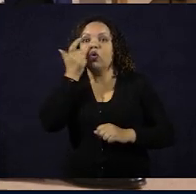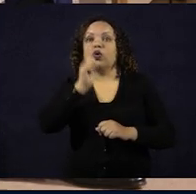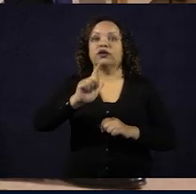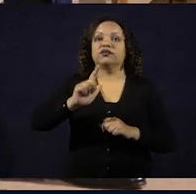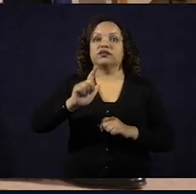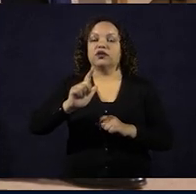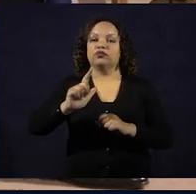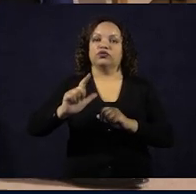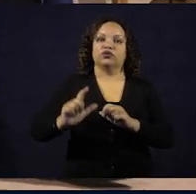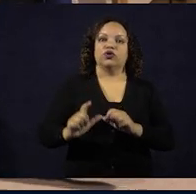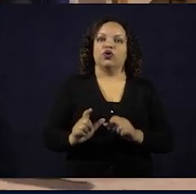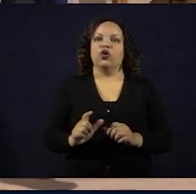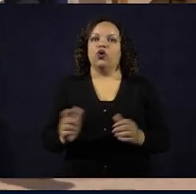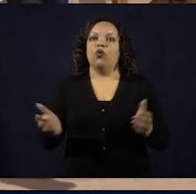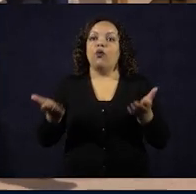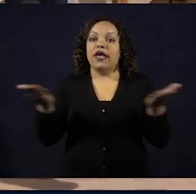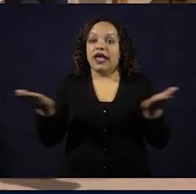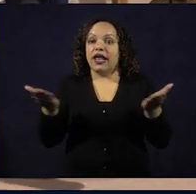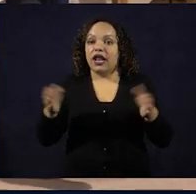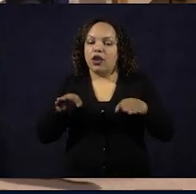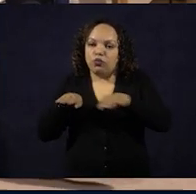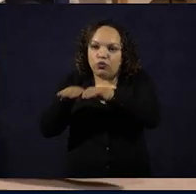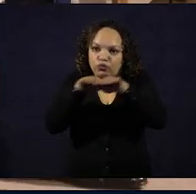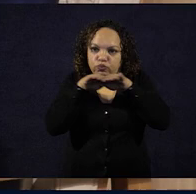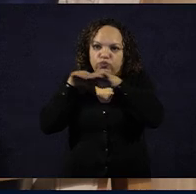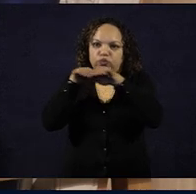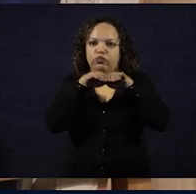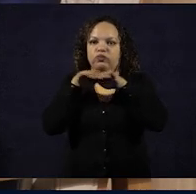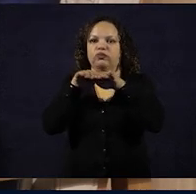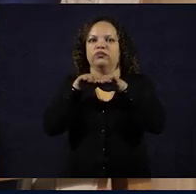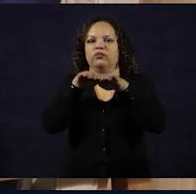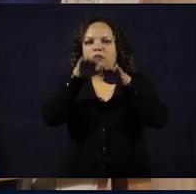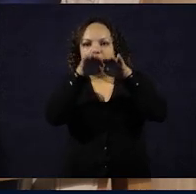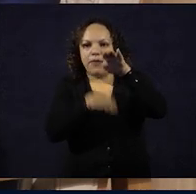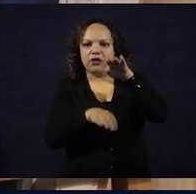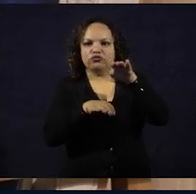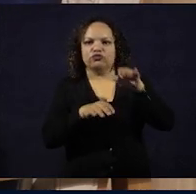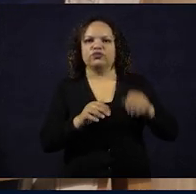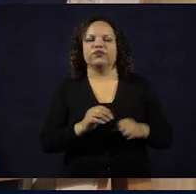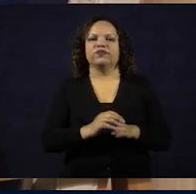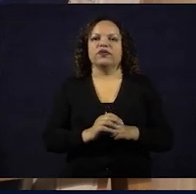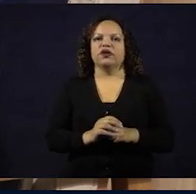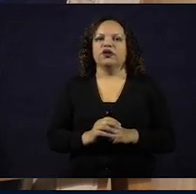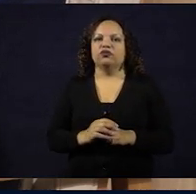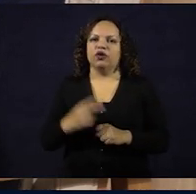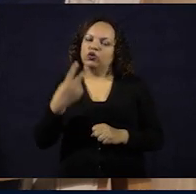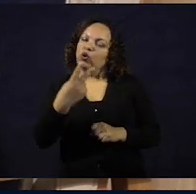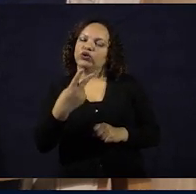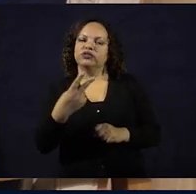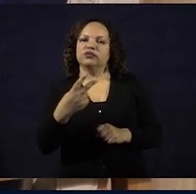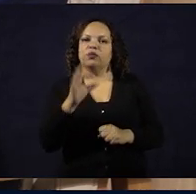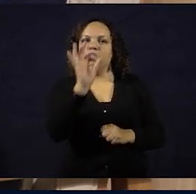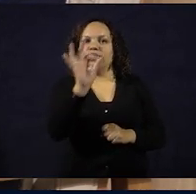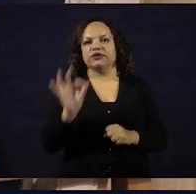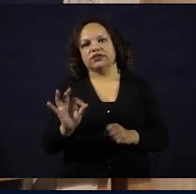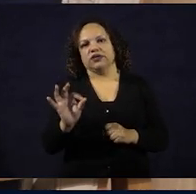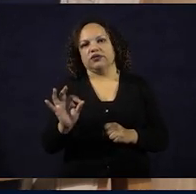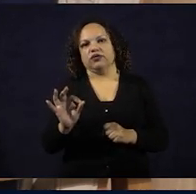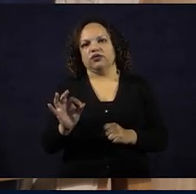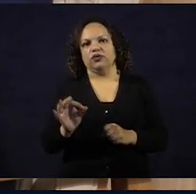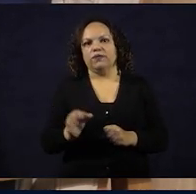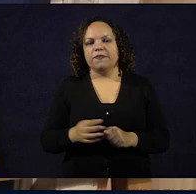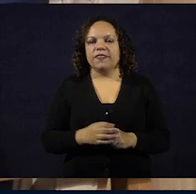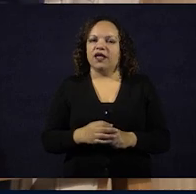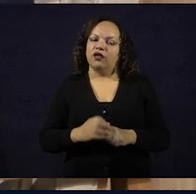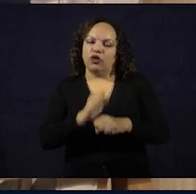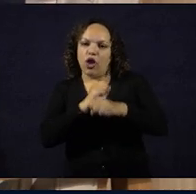níveis de juros de Equilíbrio mais baixo né o juro é neutro no Brasil ele não é o 2% que foi ali o